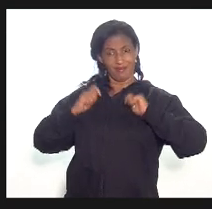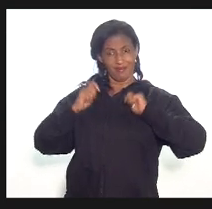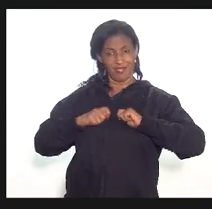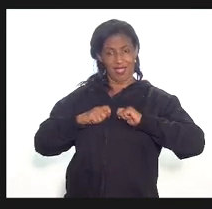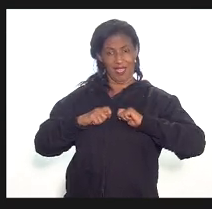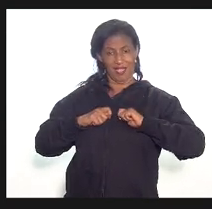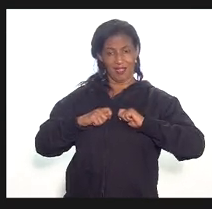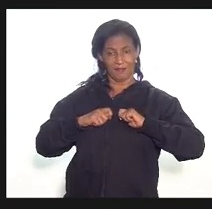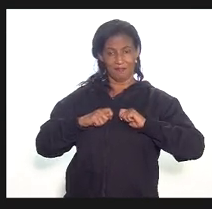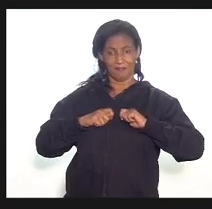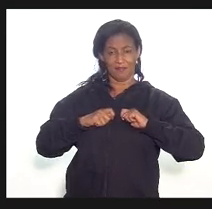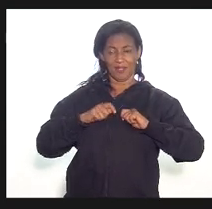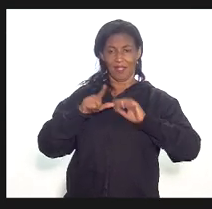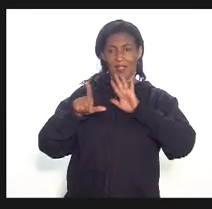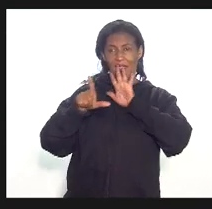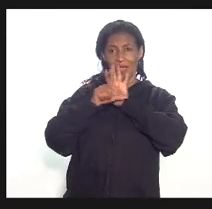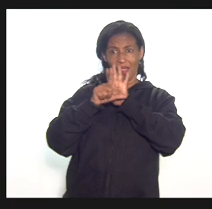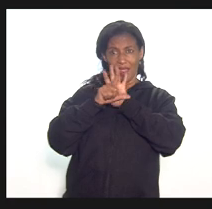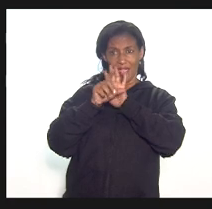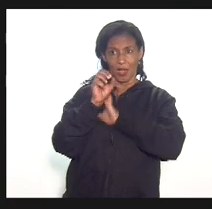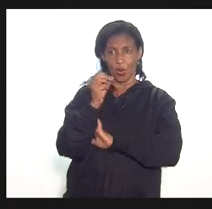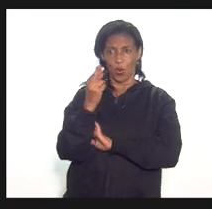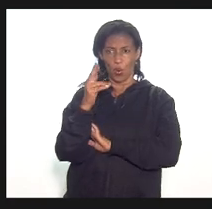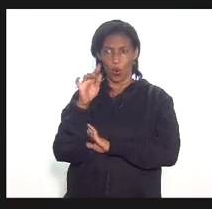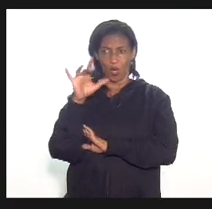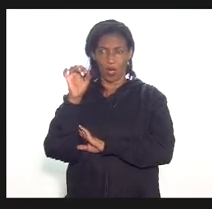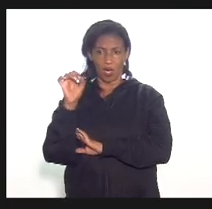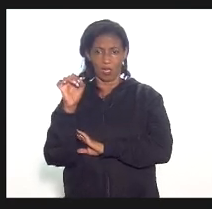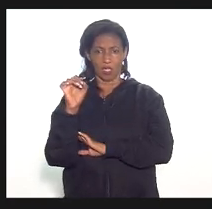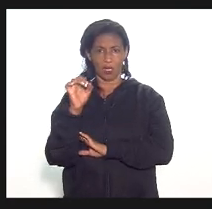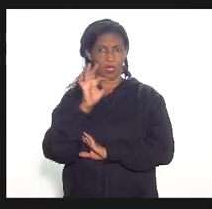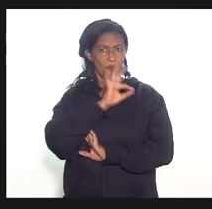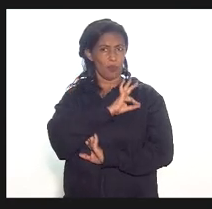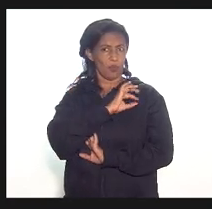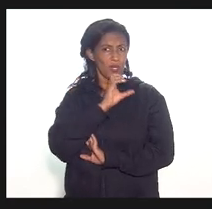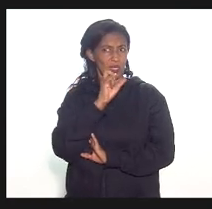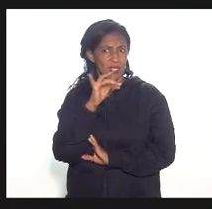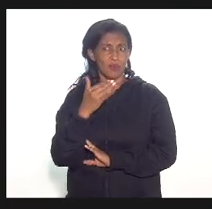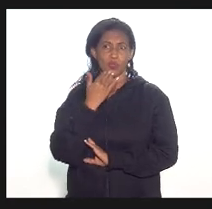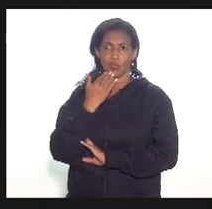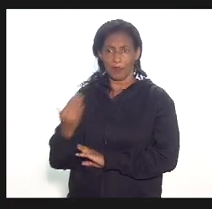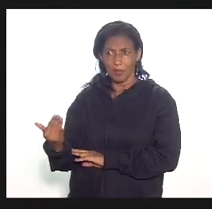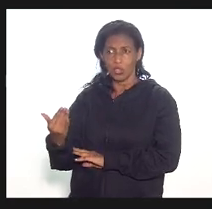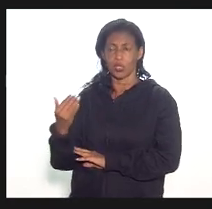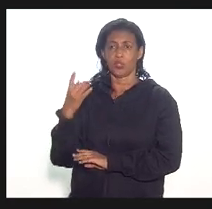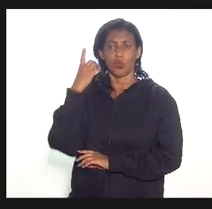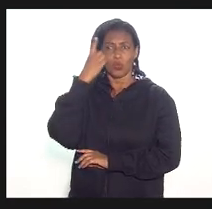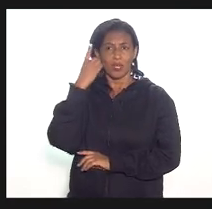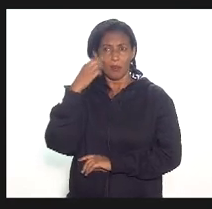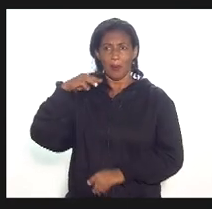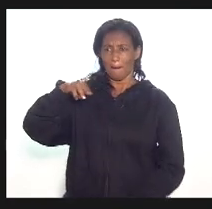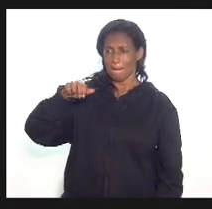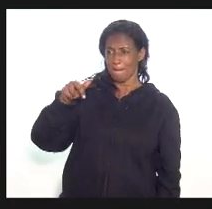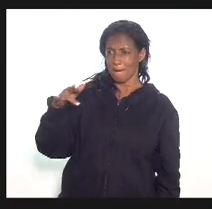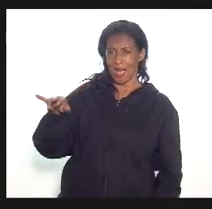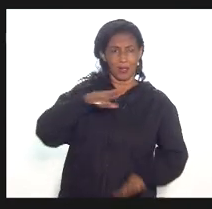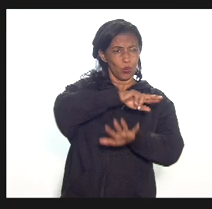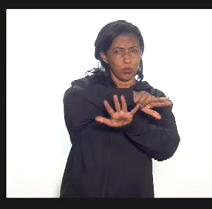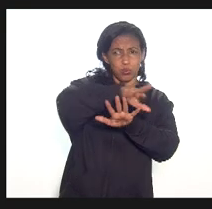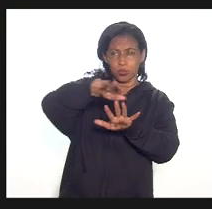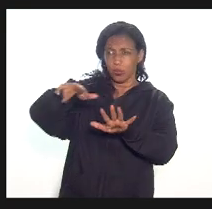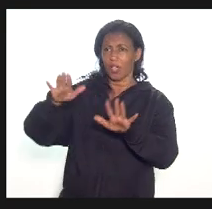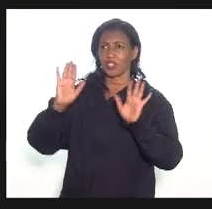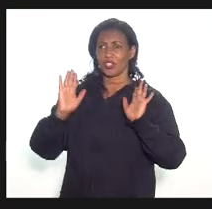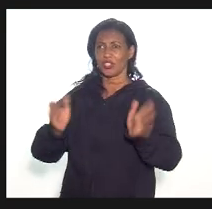lei orgânica da polícia civil já pedimos a deputada Marta Rocha já pediu outros vários deputados já